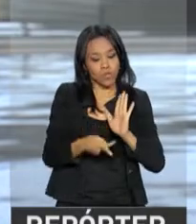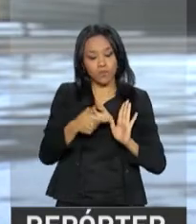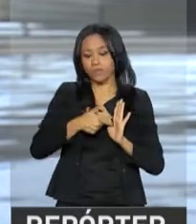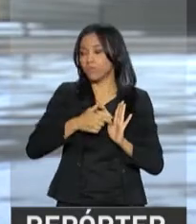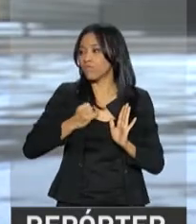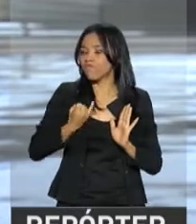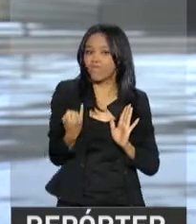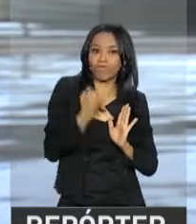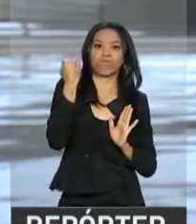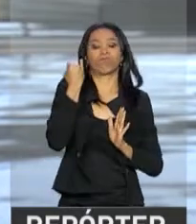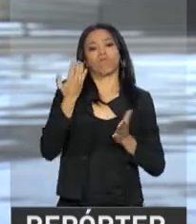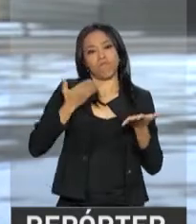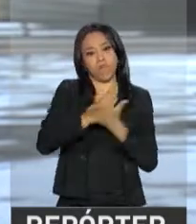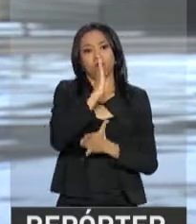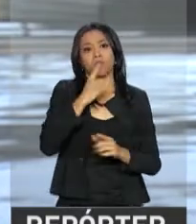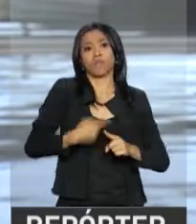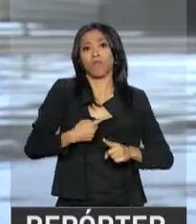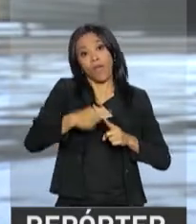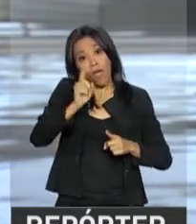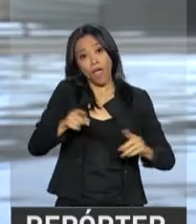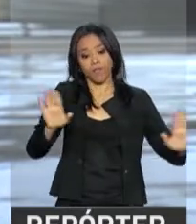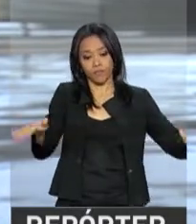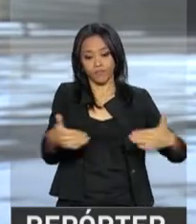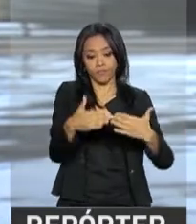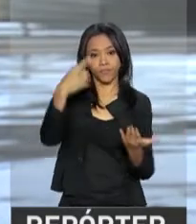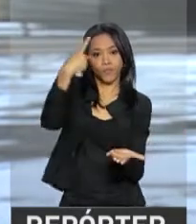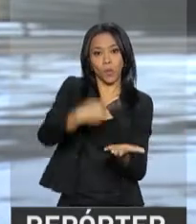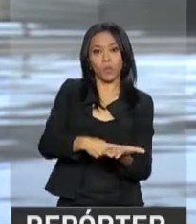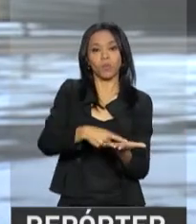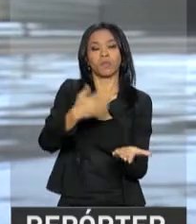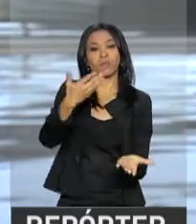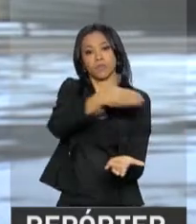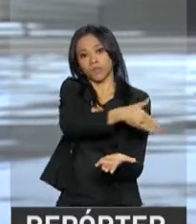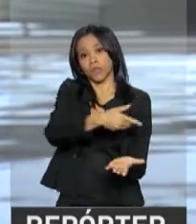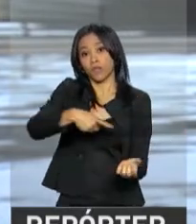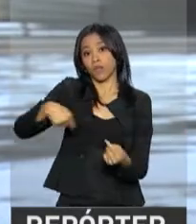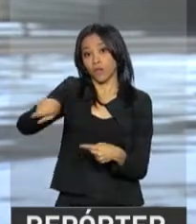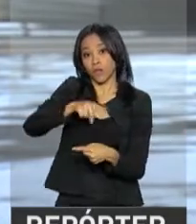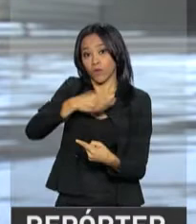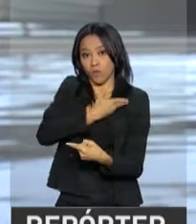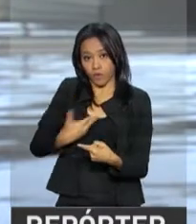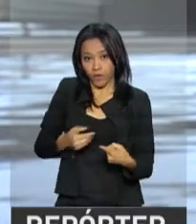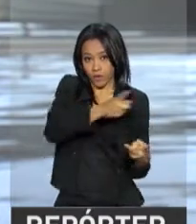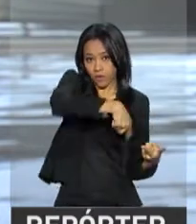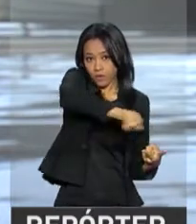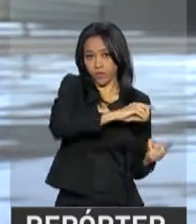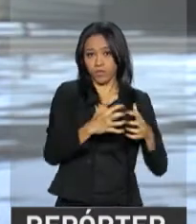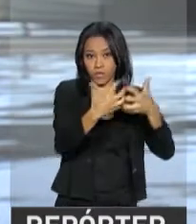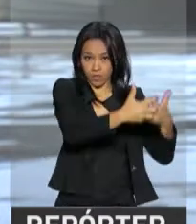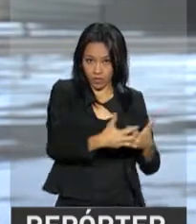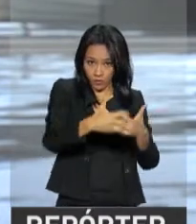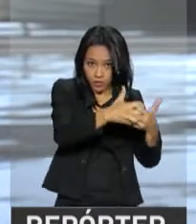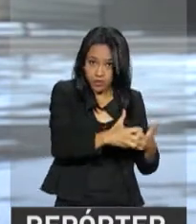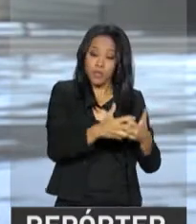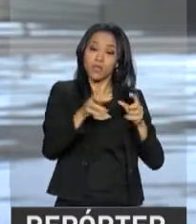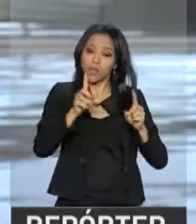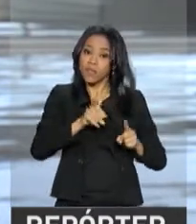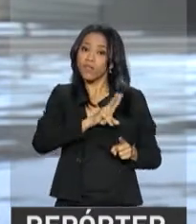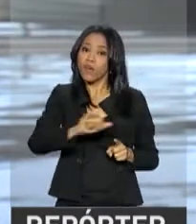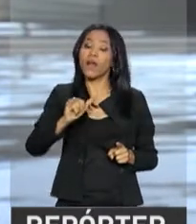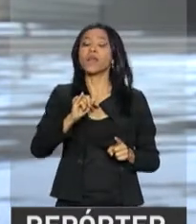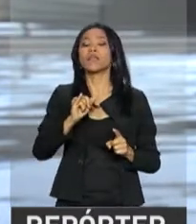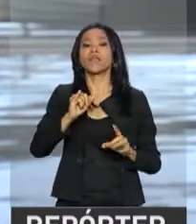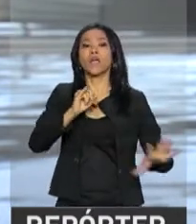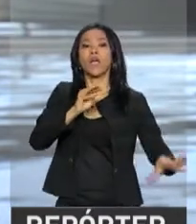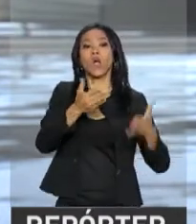a aprovação dele que ele trata exatamente desse acordo feito do governo federal com os caminhoneiros e ele vai ajudar a compensar no orçamento o